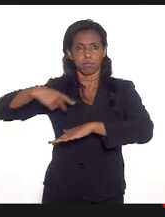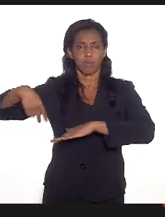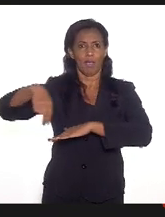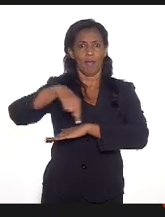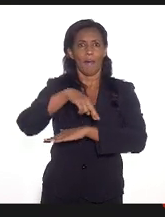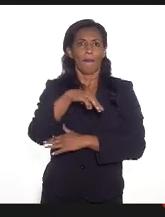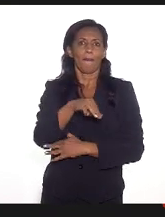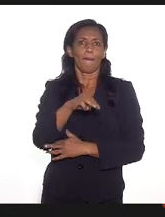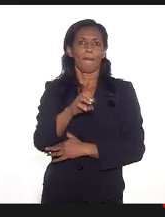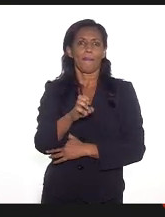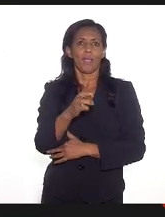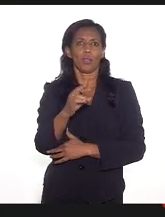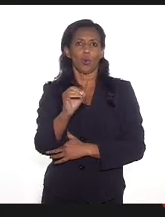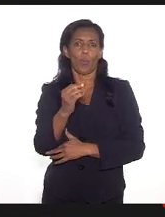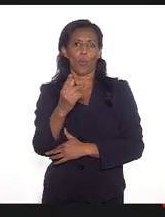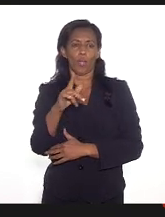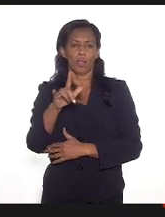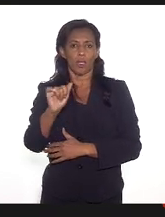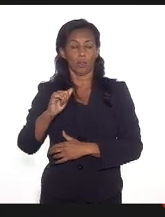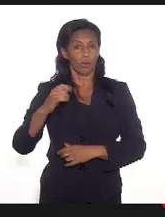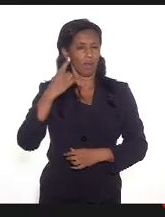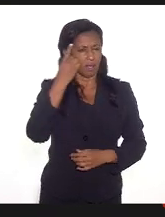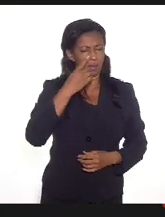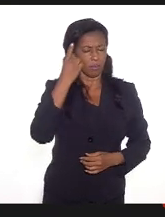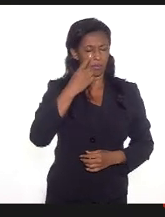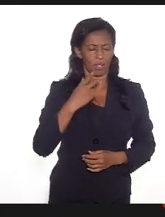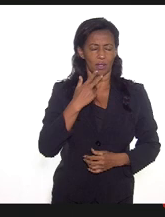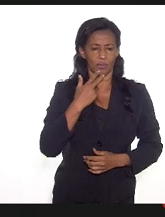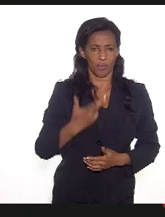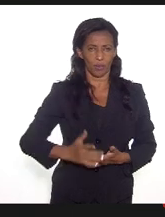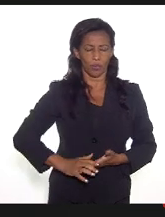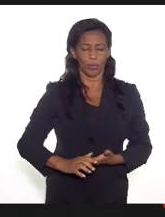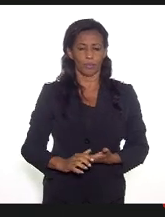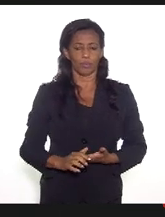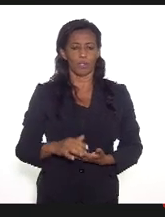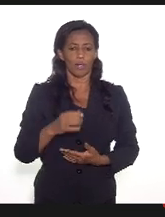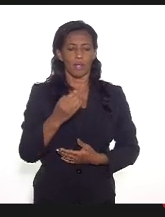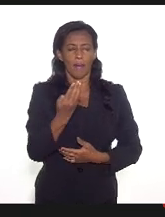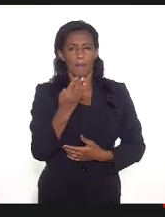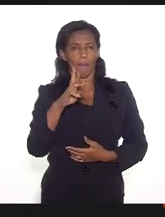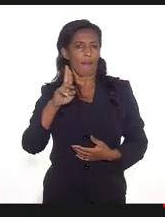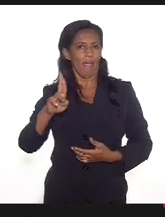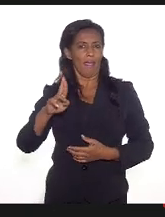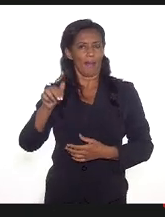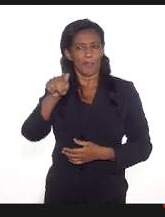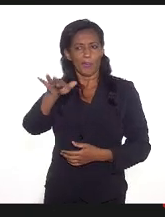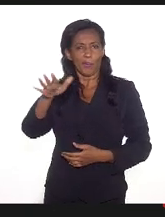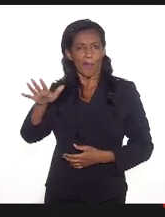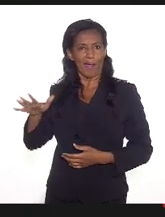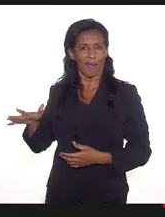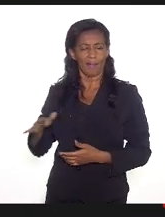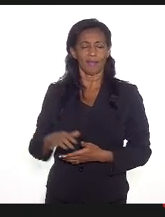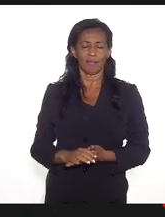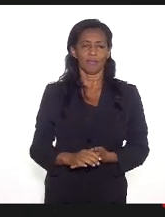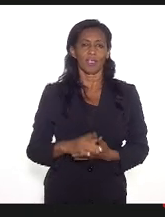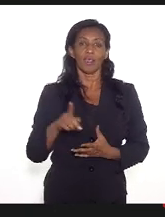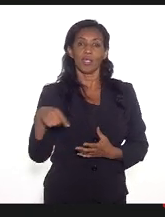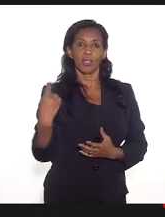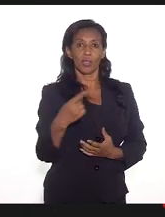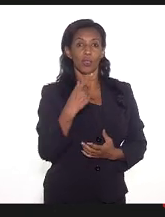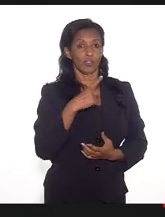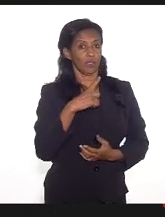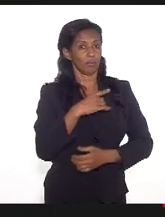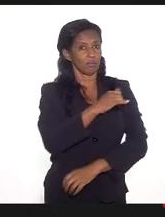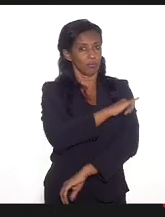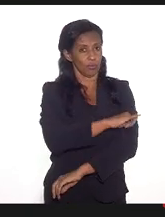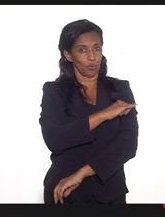aqui, a deputada falou sobre a BR do Mar, da cabotagem. Nós temos no Rio